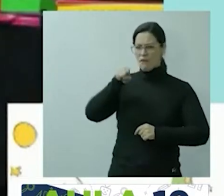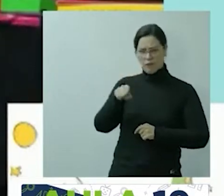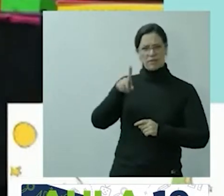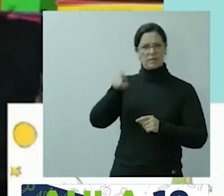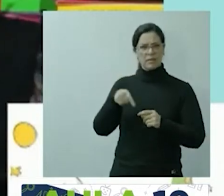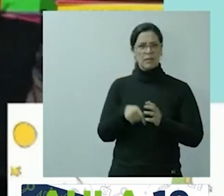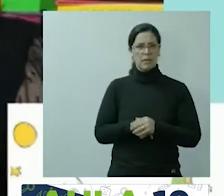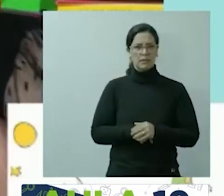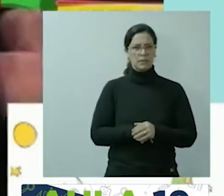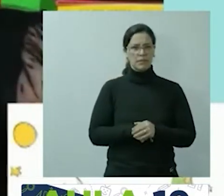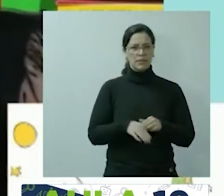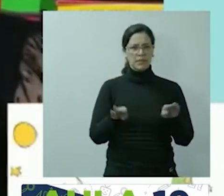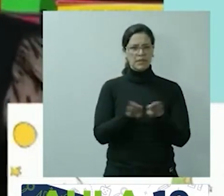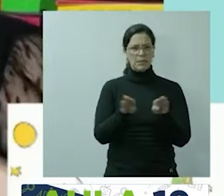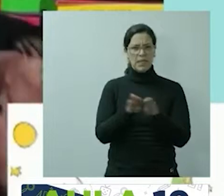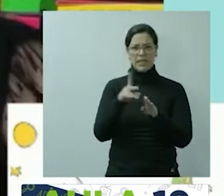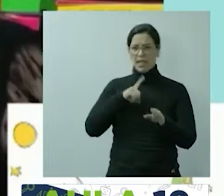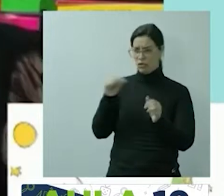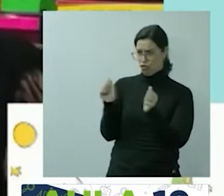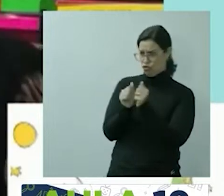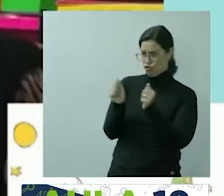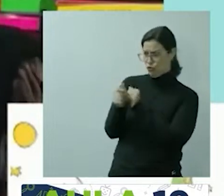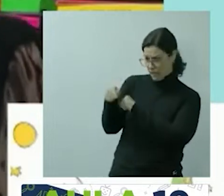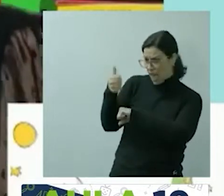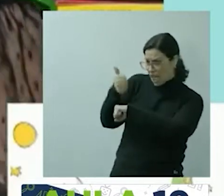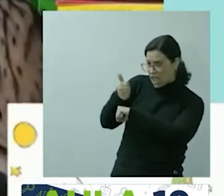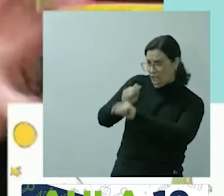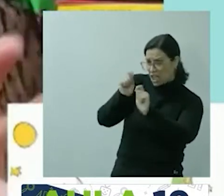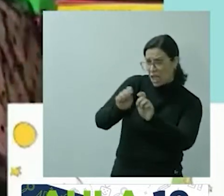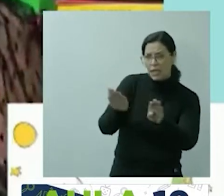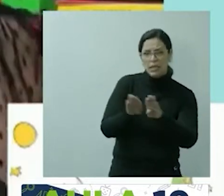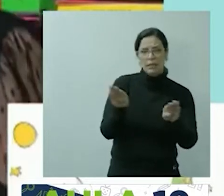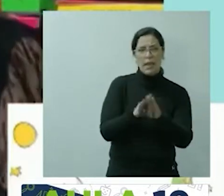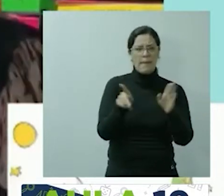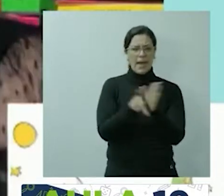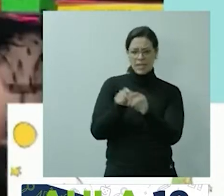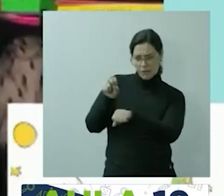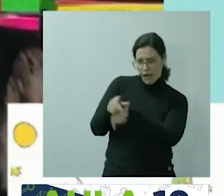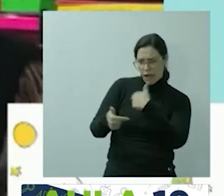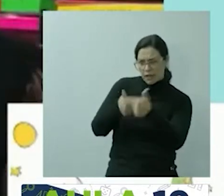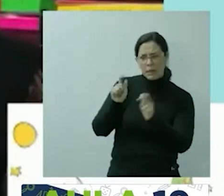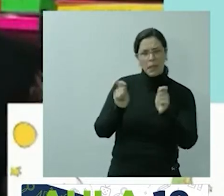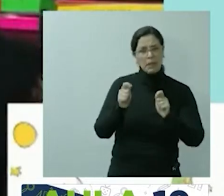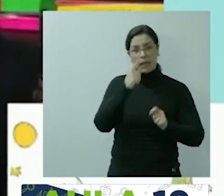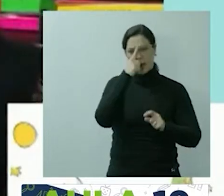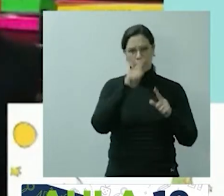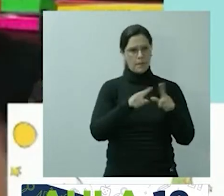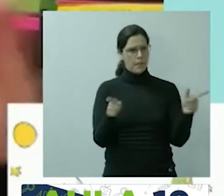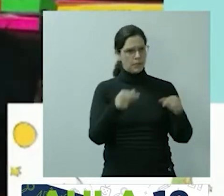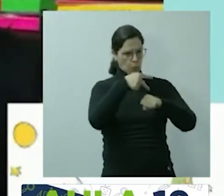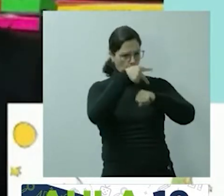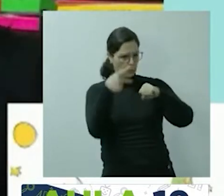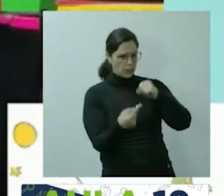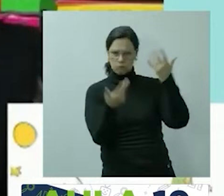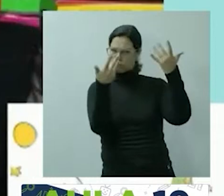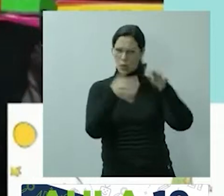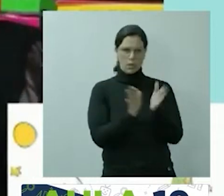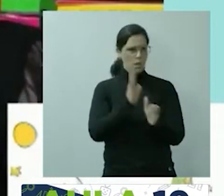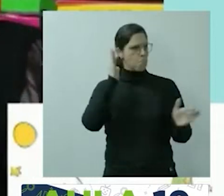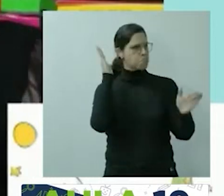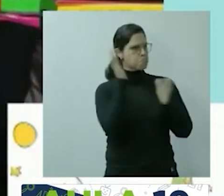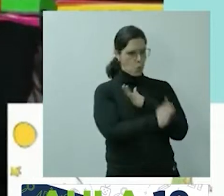daria alguns ministérios para ele se ele quisesse, assim tipo um emprego. O pequeno príncipe não quis e foi-se